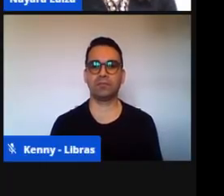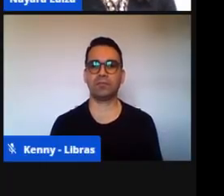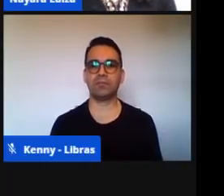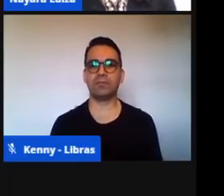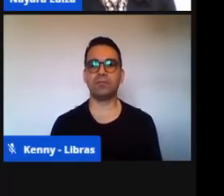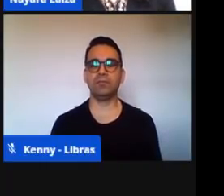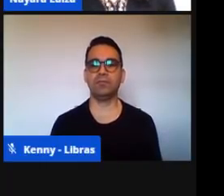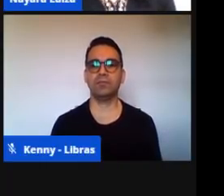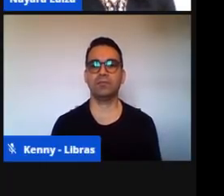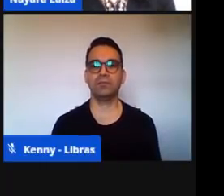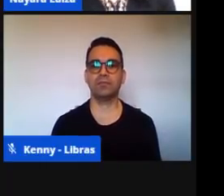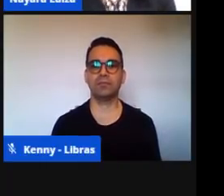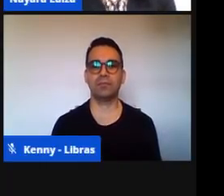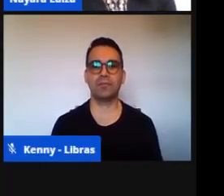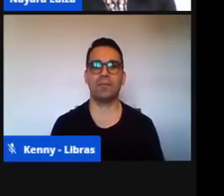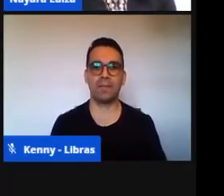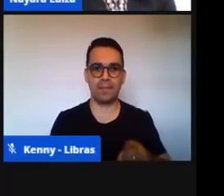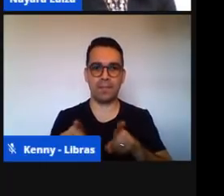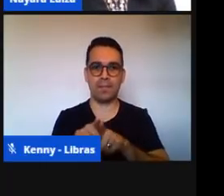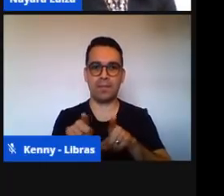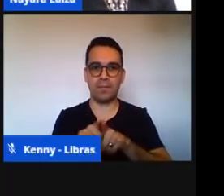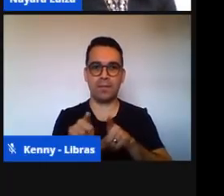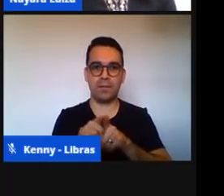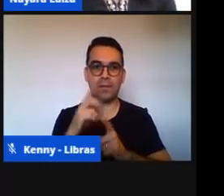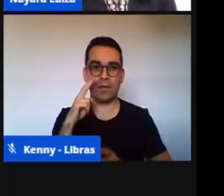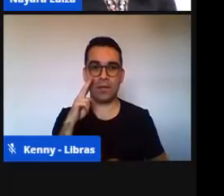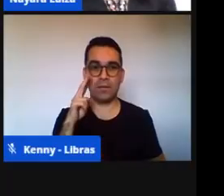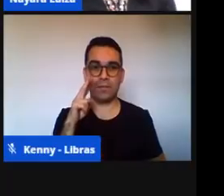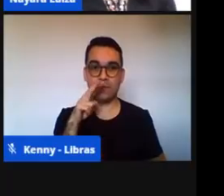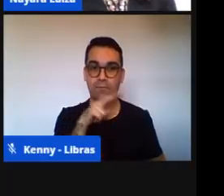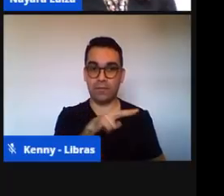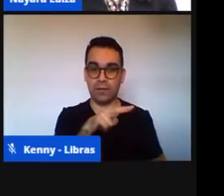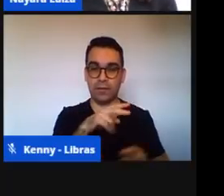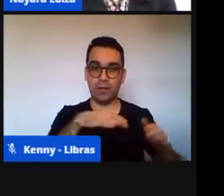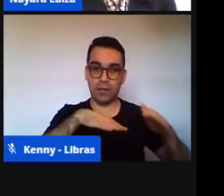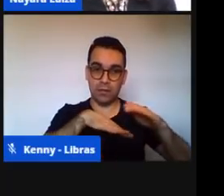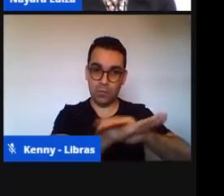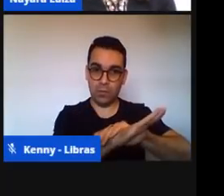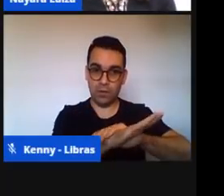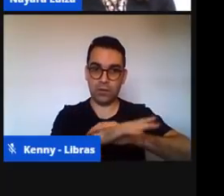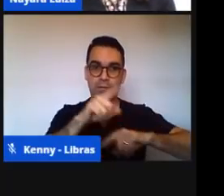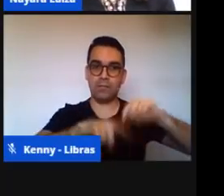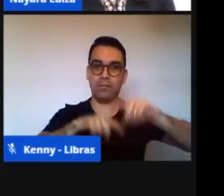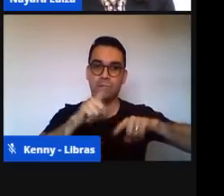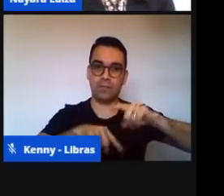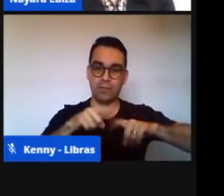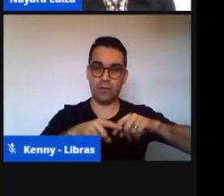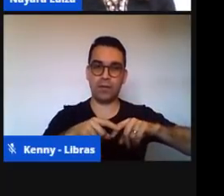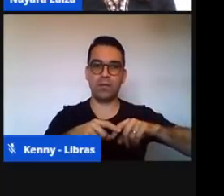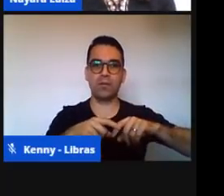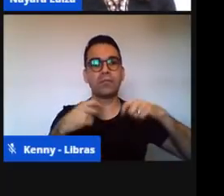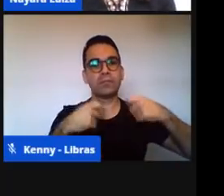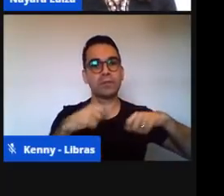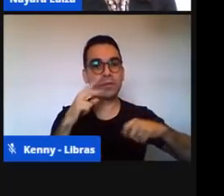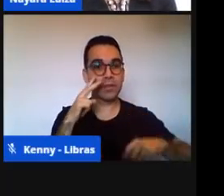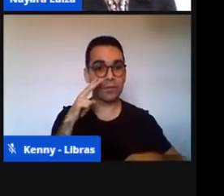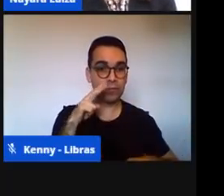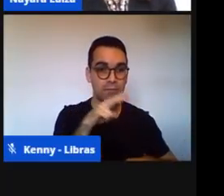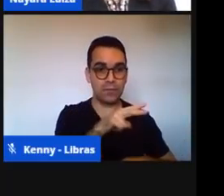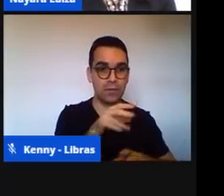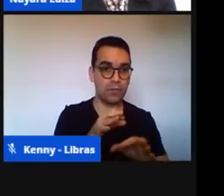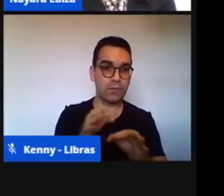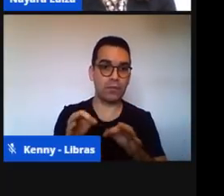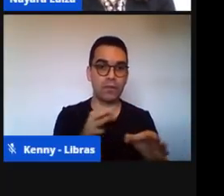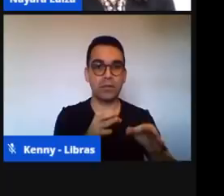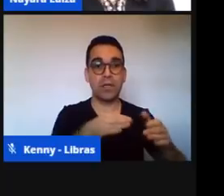adequado, periódico desses produtos, para facilitar o trabalho dos colegas, do seu próprio trabalho, né, chegar e